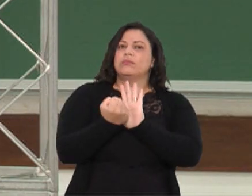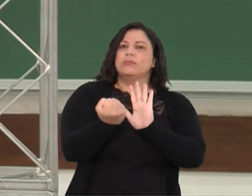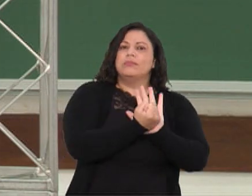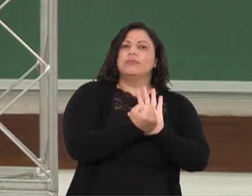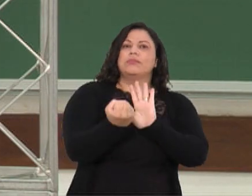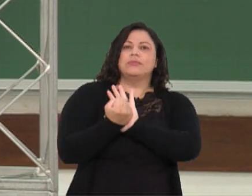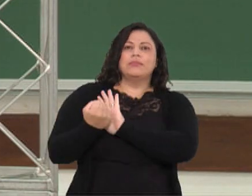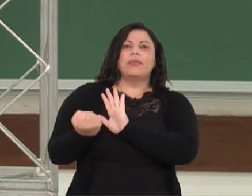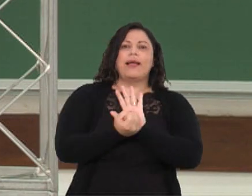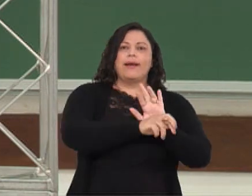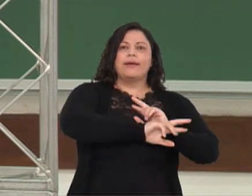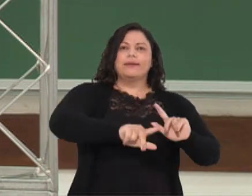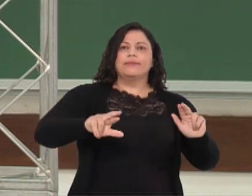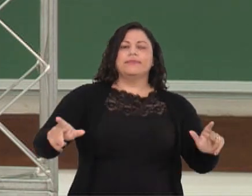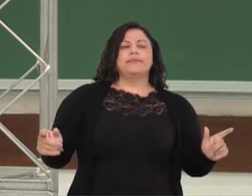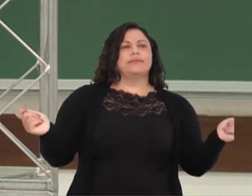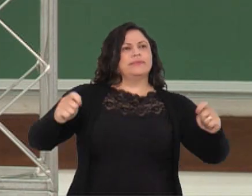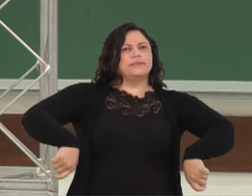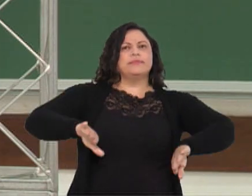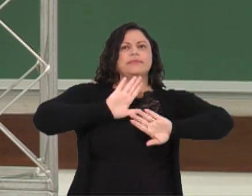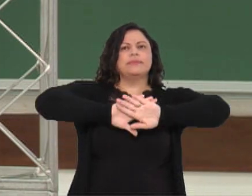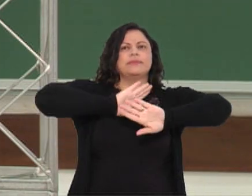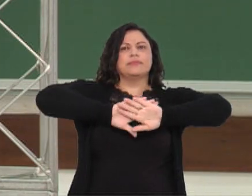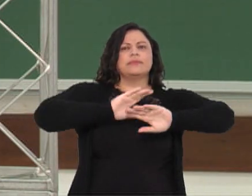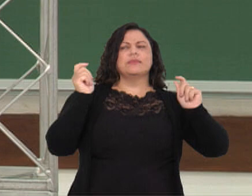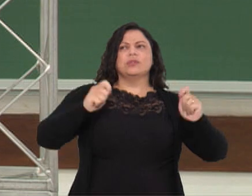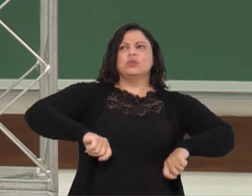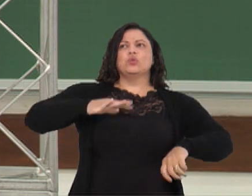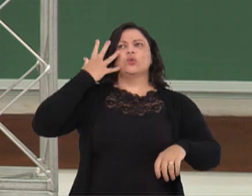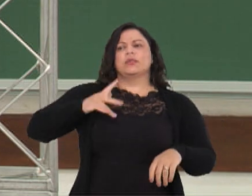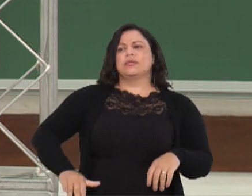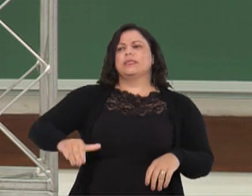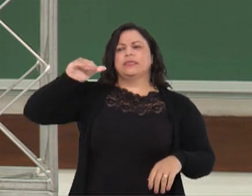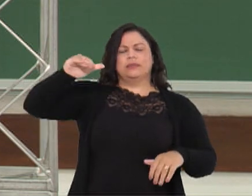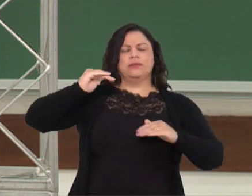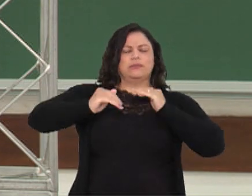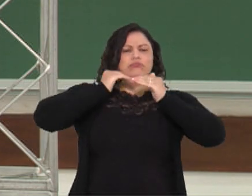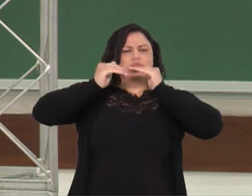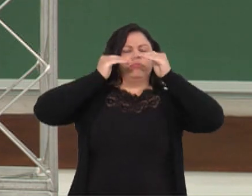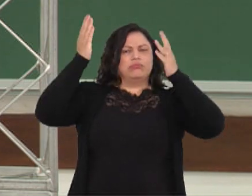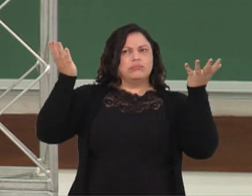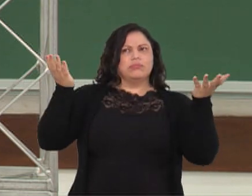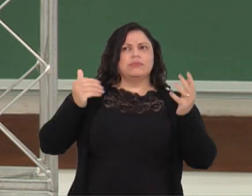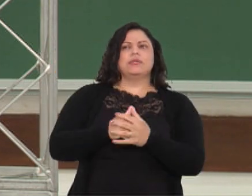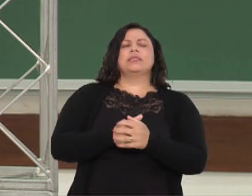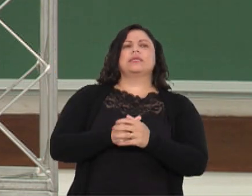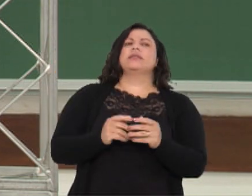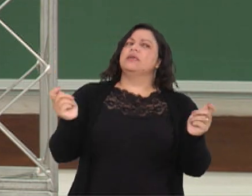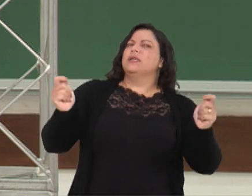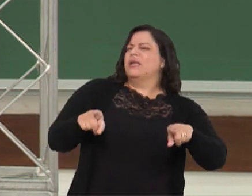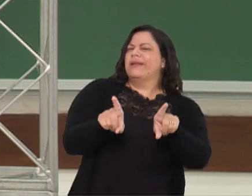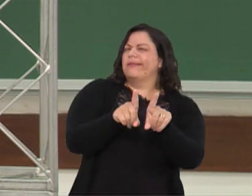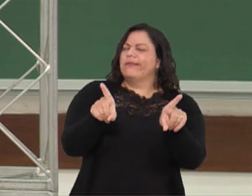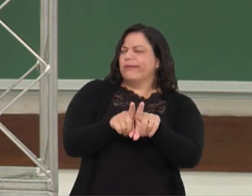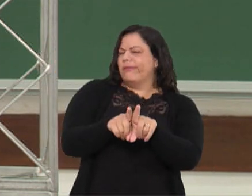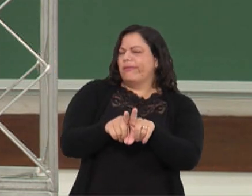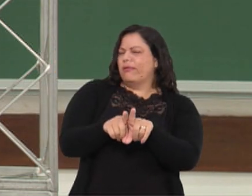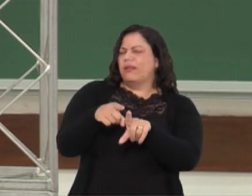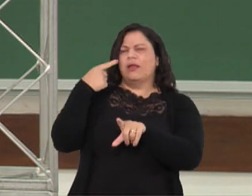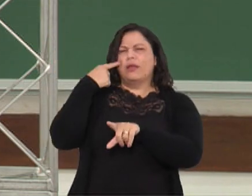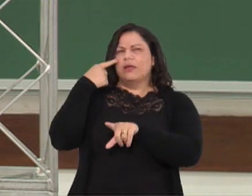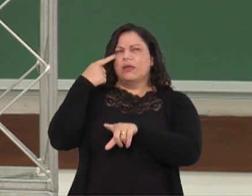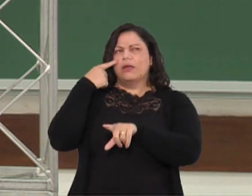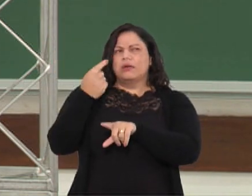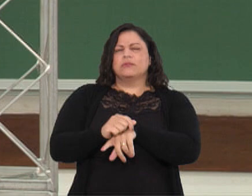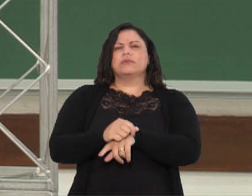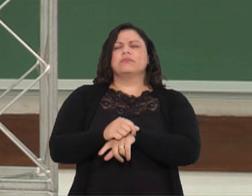é ideologia. E é só a criança crescer um pouquinho mais, entra a questão de começar a comer as